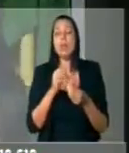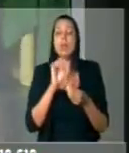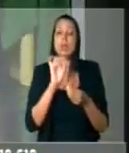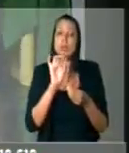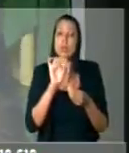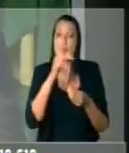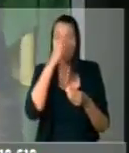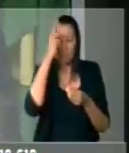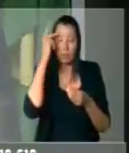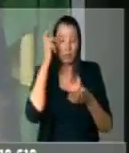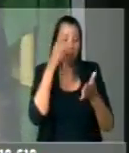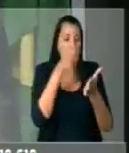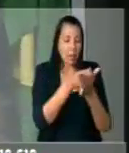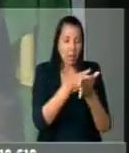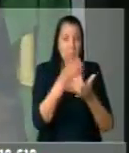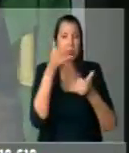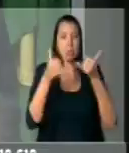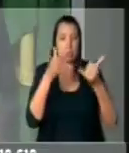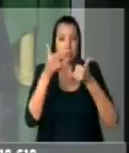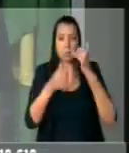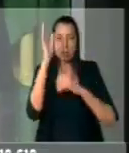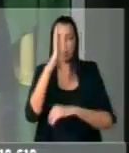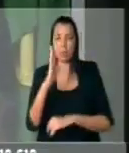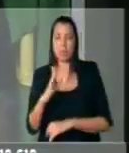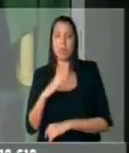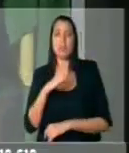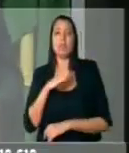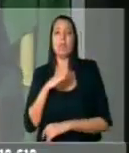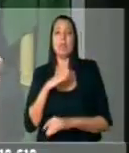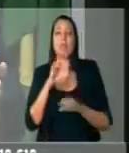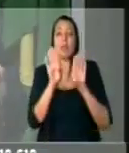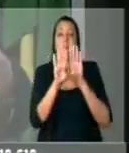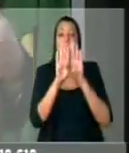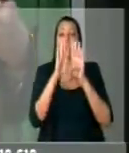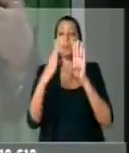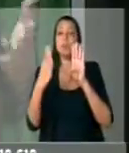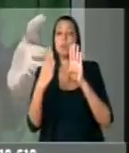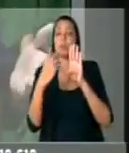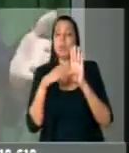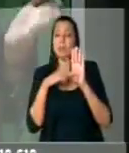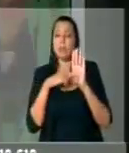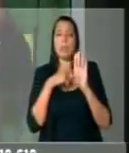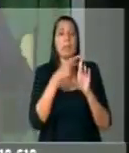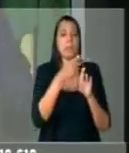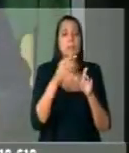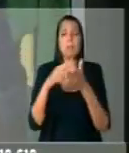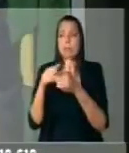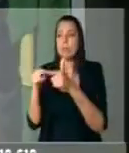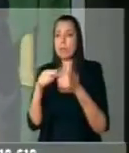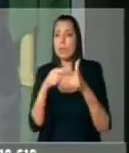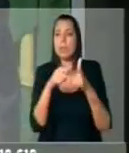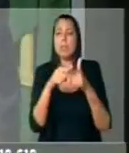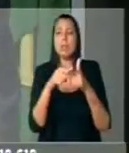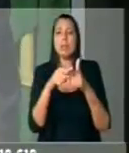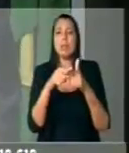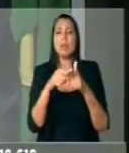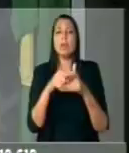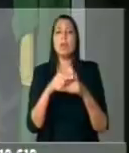patrocinando a jogatina no Brasil, a abertura, vão trazer dinheiro para emprestar para o povo para ficar devendo para o cassino.